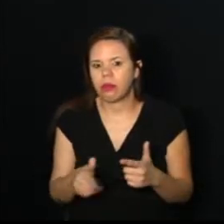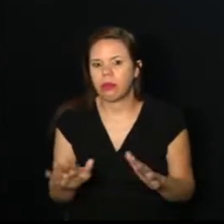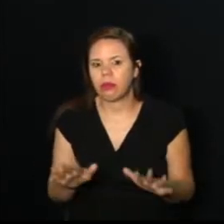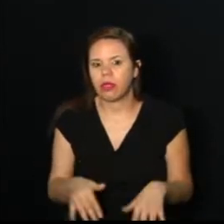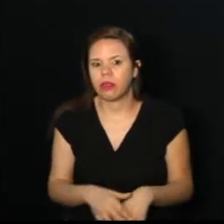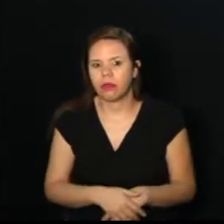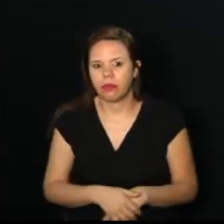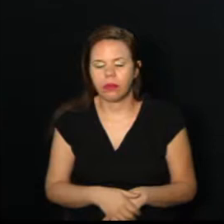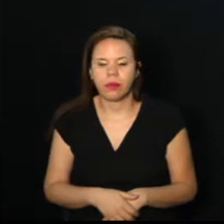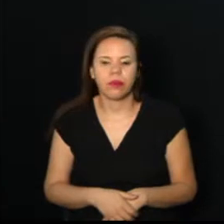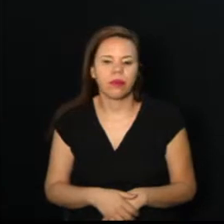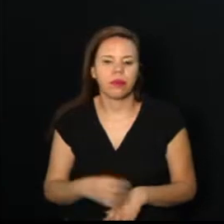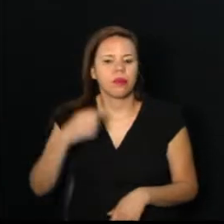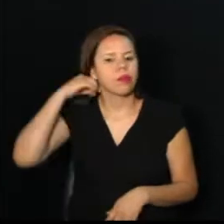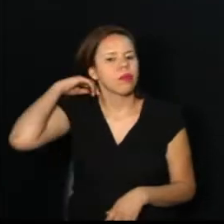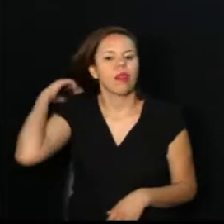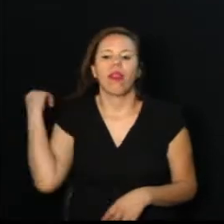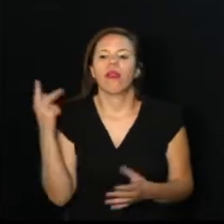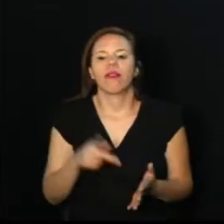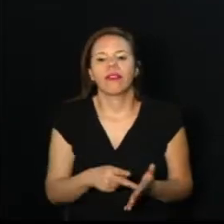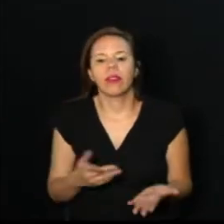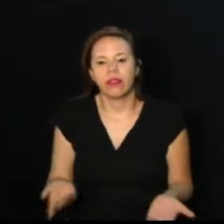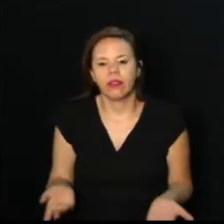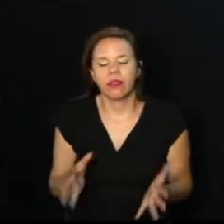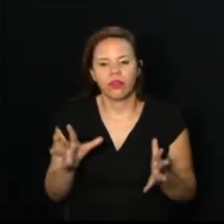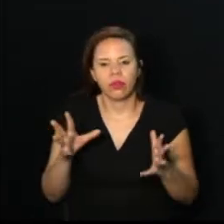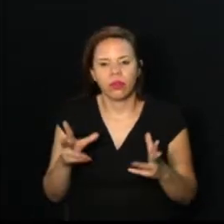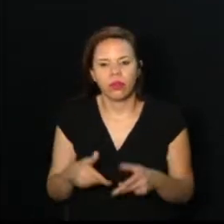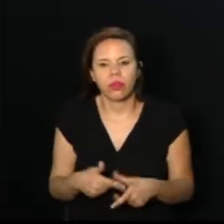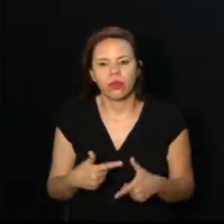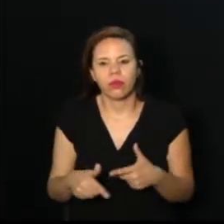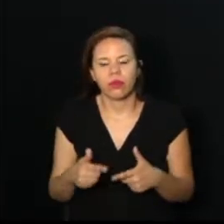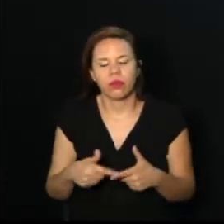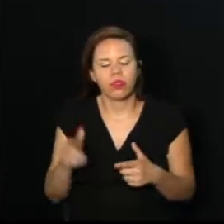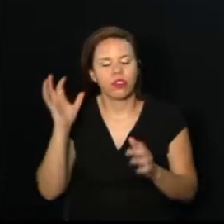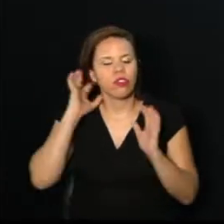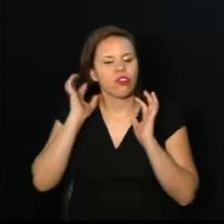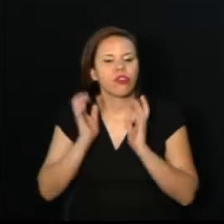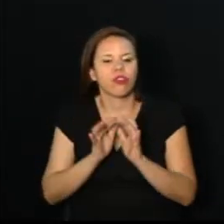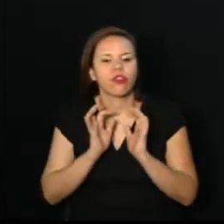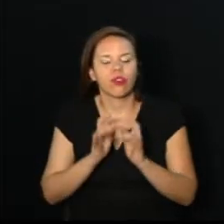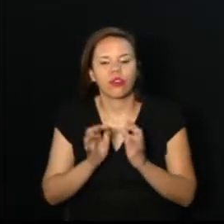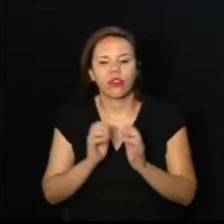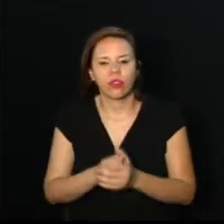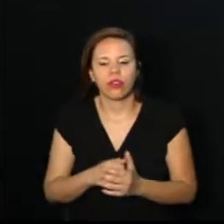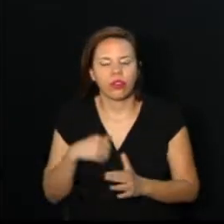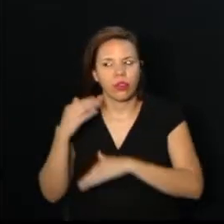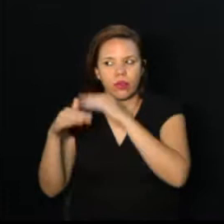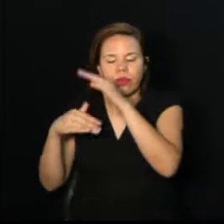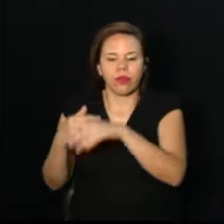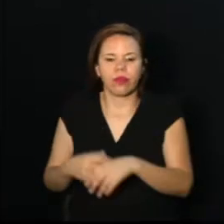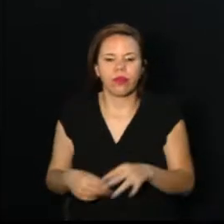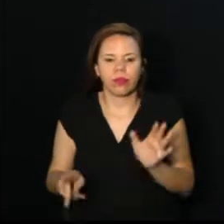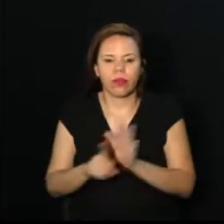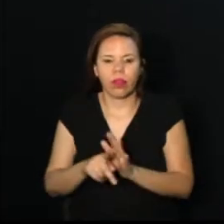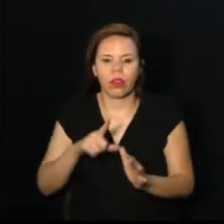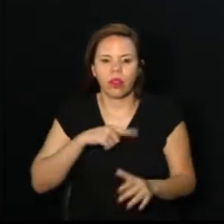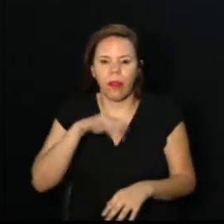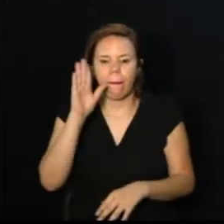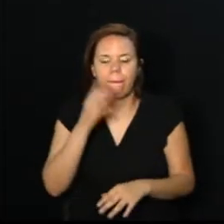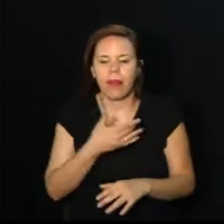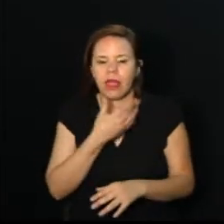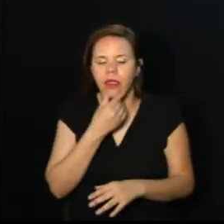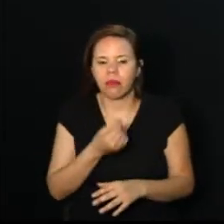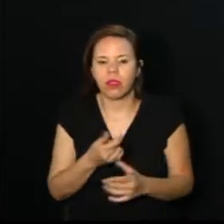problemáticos. Mas é uma verdade, viu? Todos os problemas de neurodesenvolvimento têm mais meninos